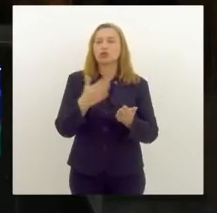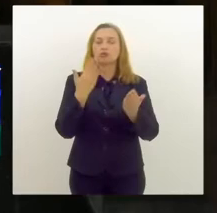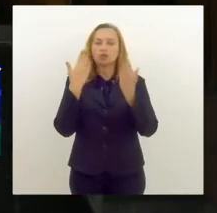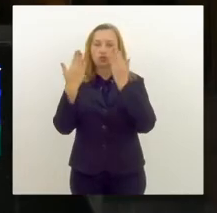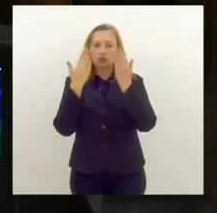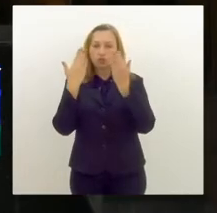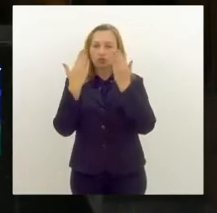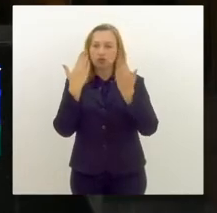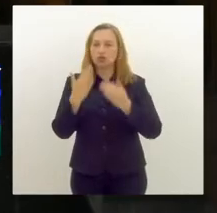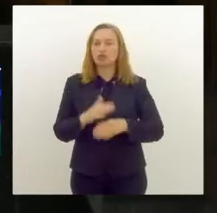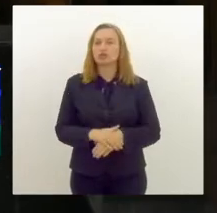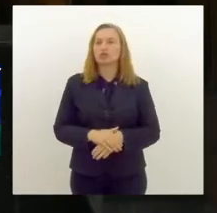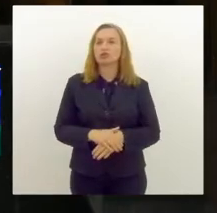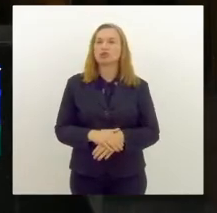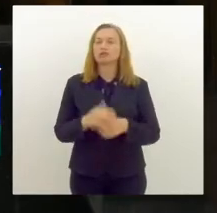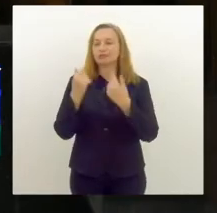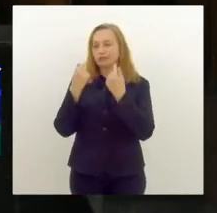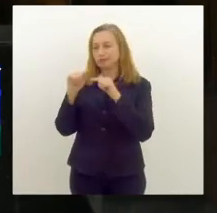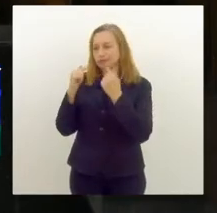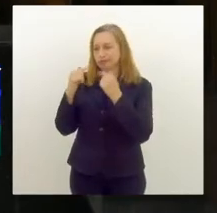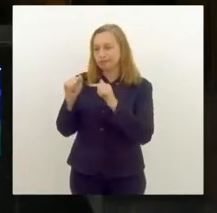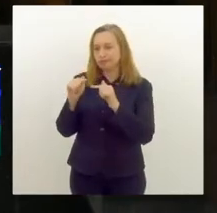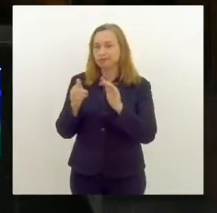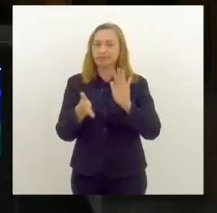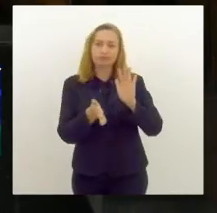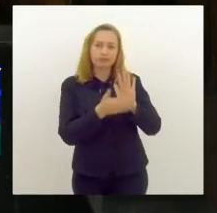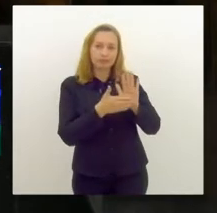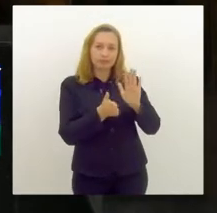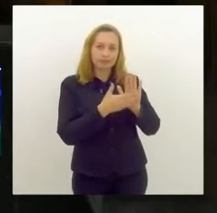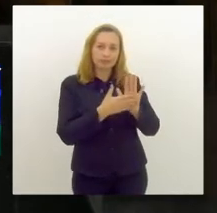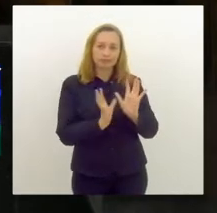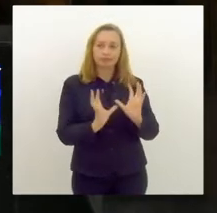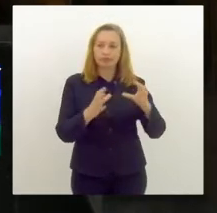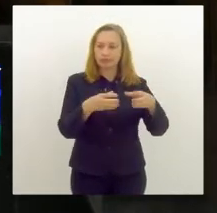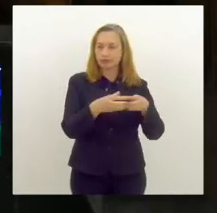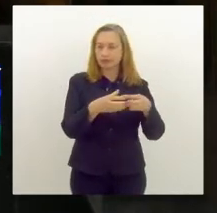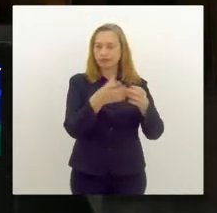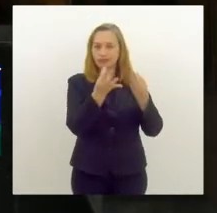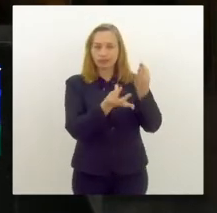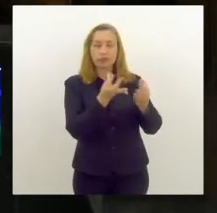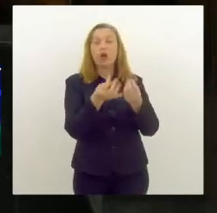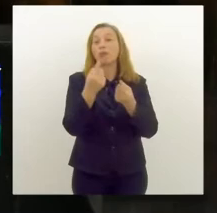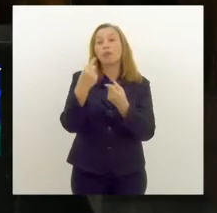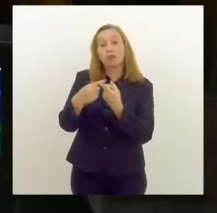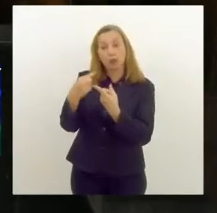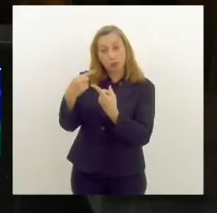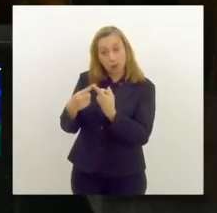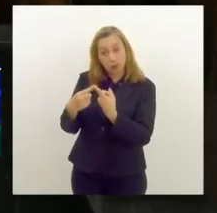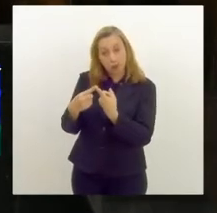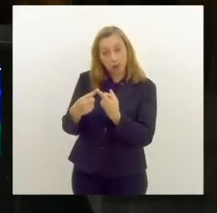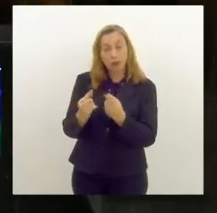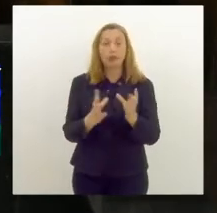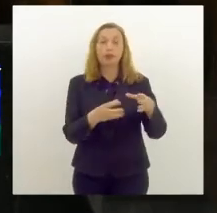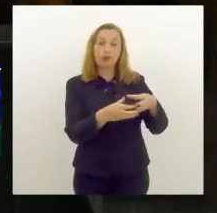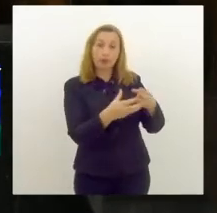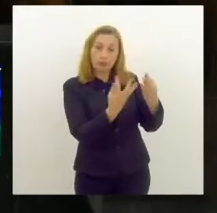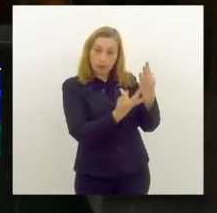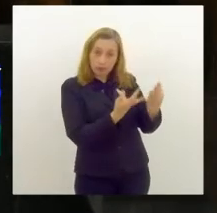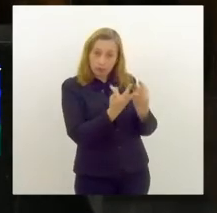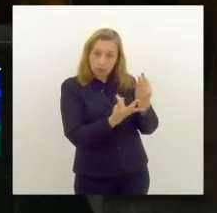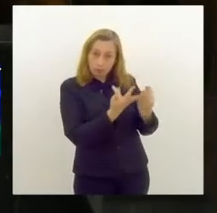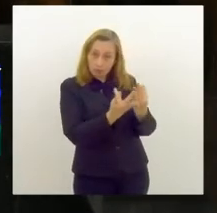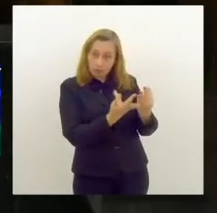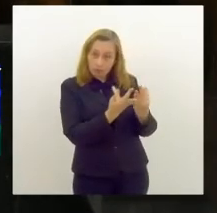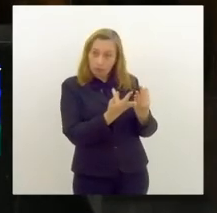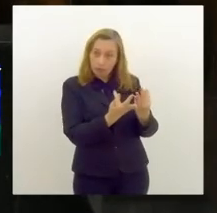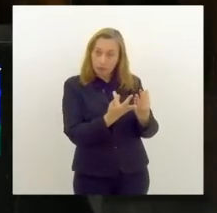Psicologia, muito críticos à proposta dessas comunidades terapêuticas. Por quê? Porque as comunidades terapêuticas